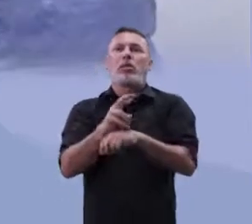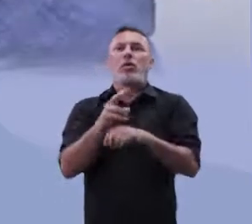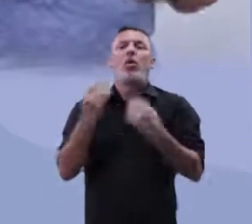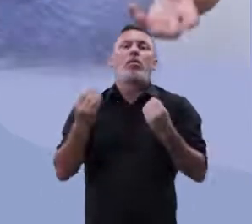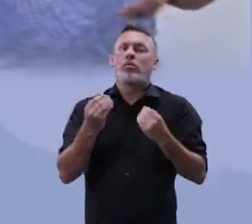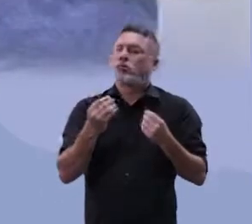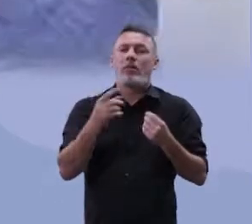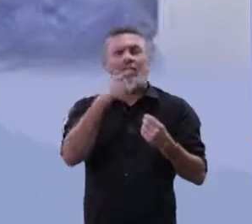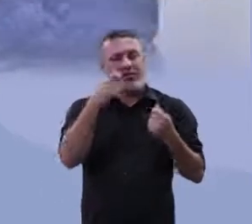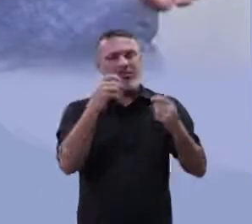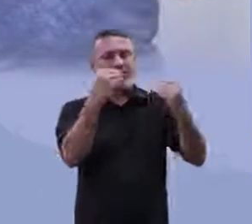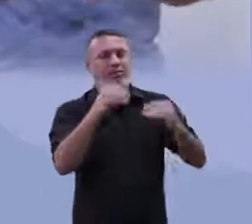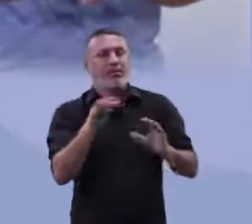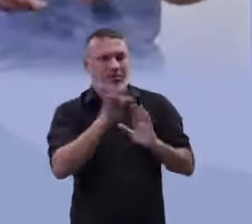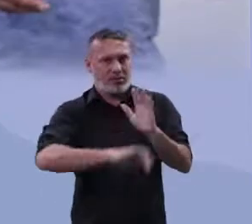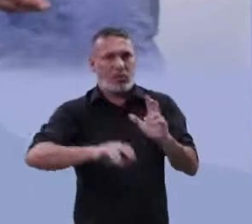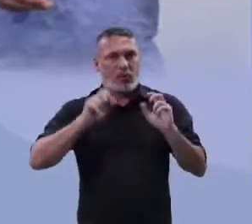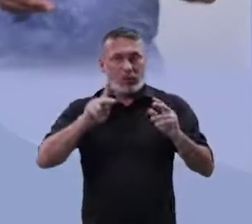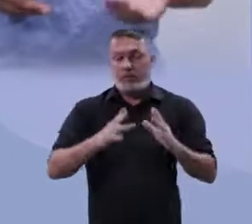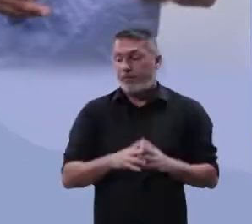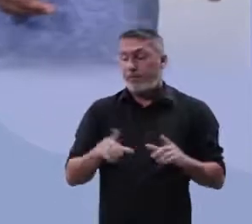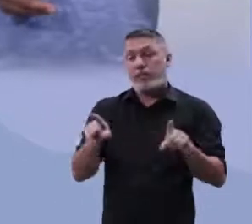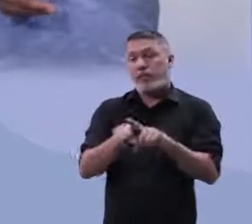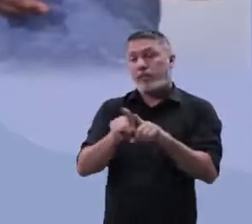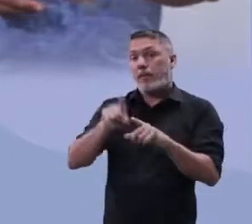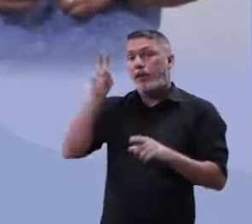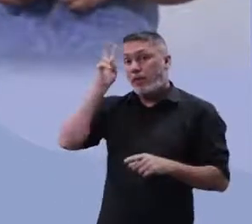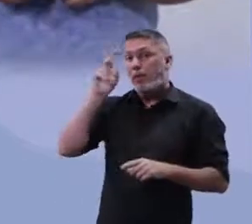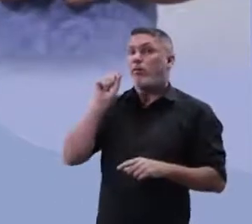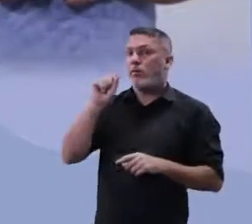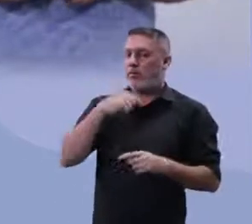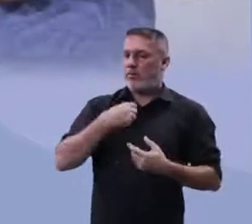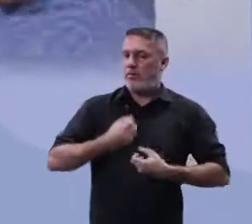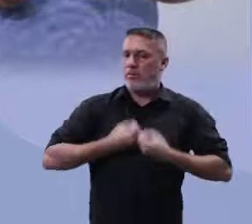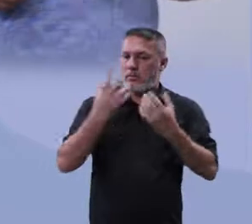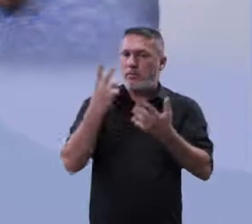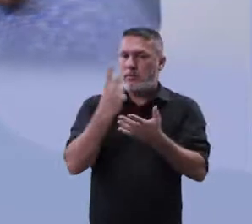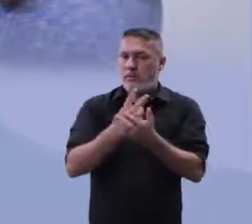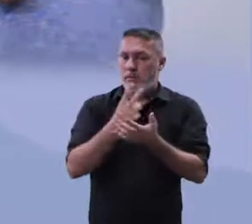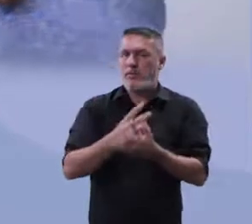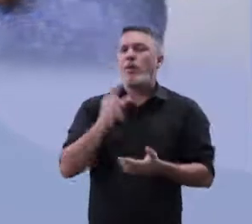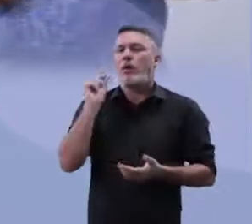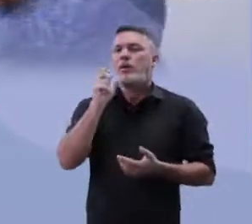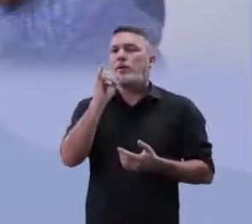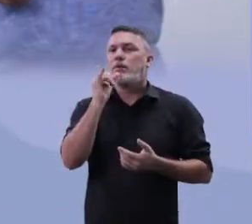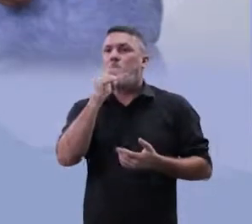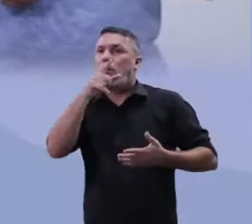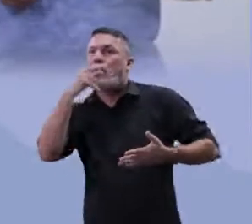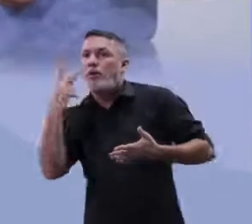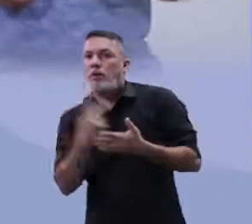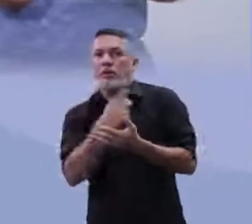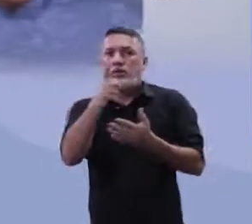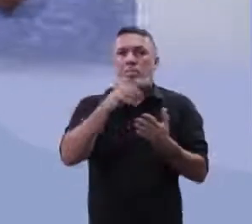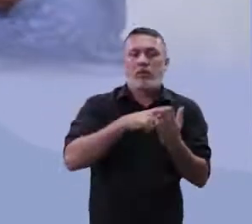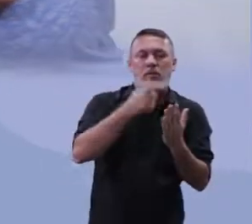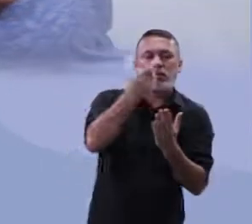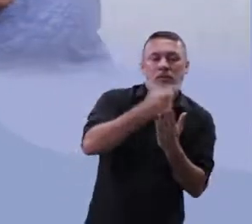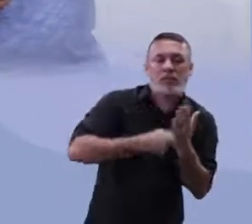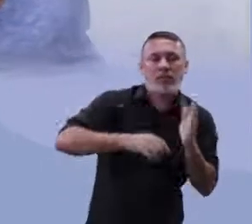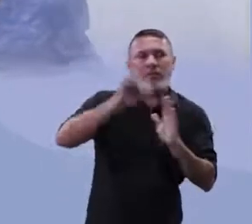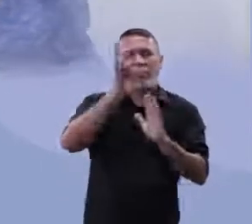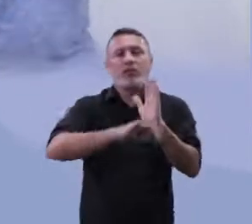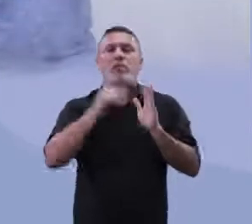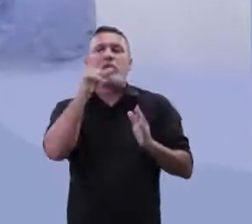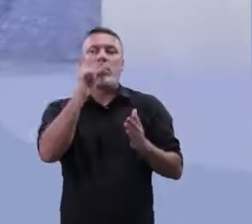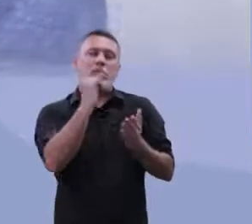são aspectos que você pode jogar em seu texto. Vale lembrar, sempre falo com vocês, se porventura você não fez uma redação,